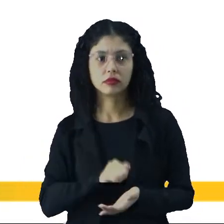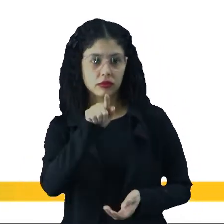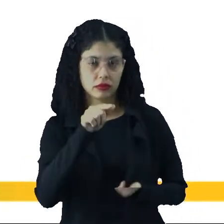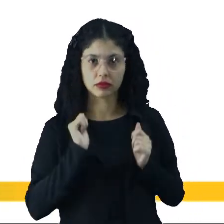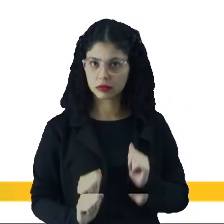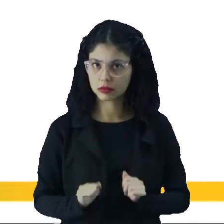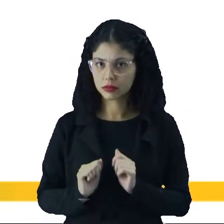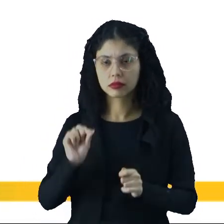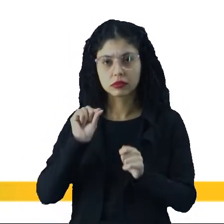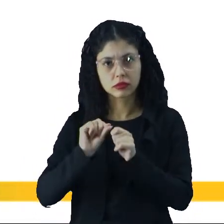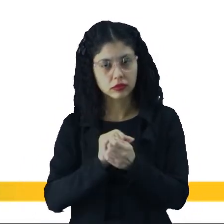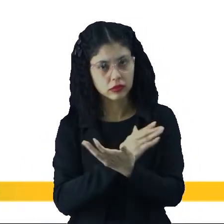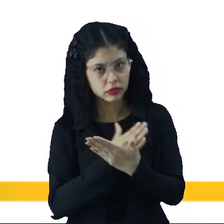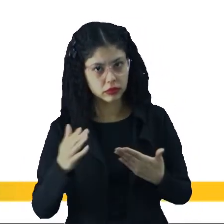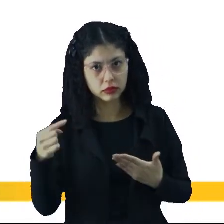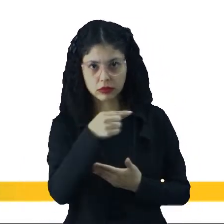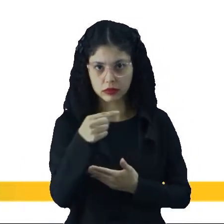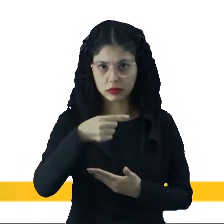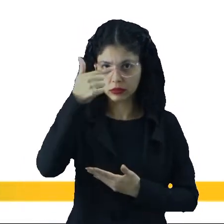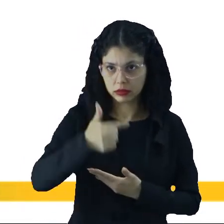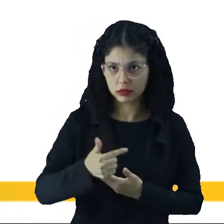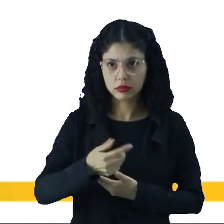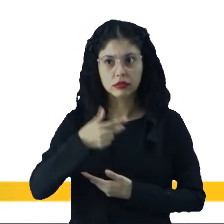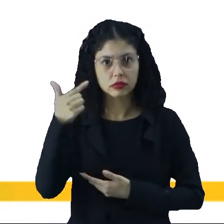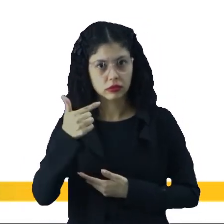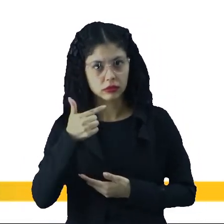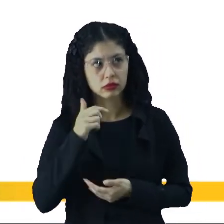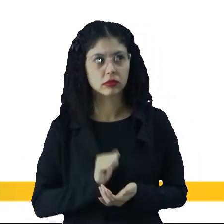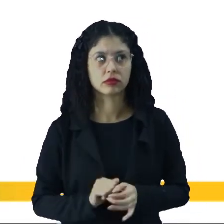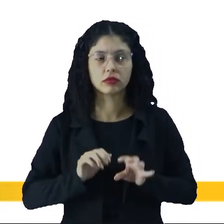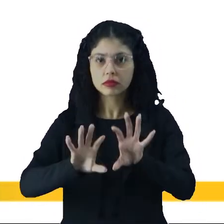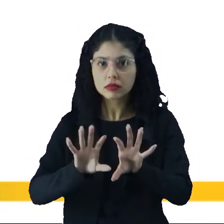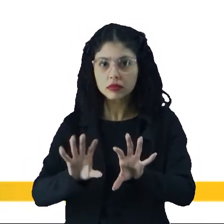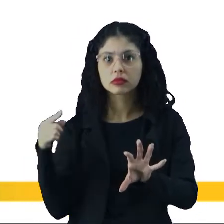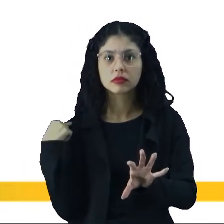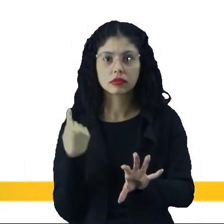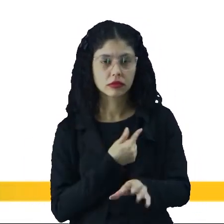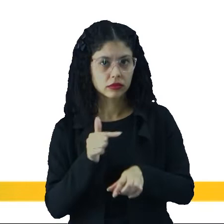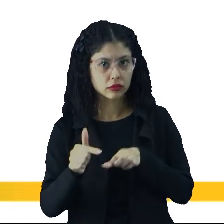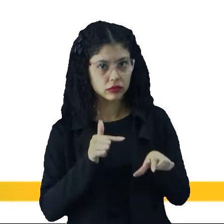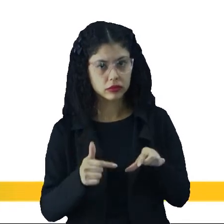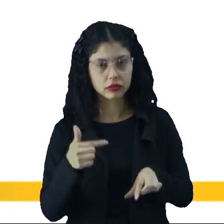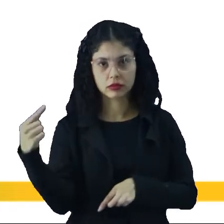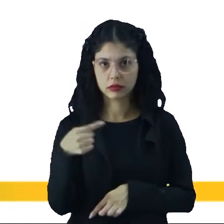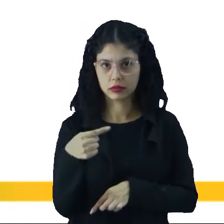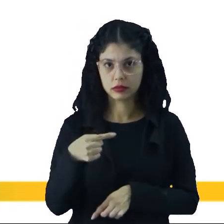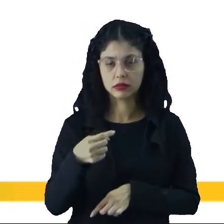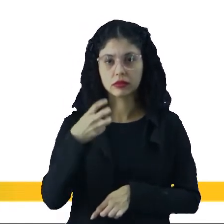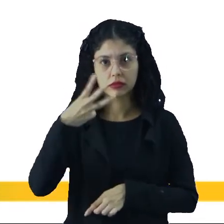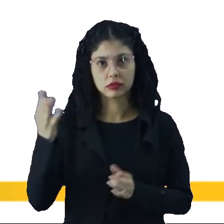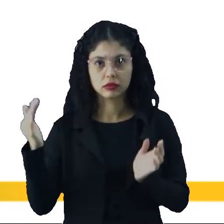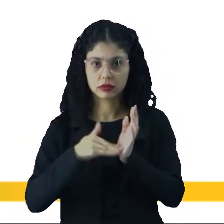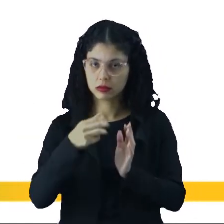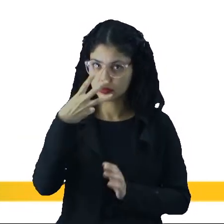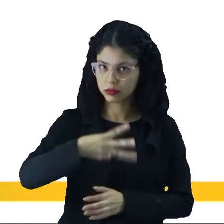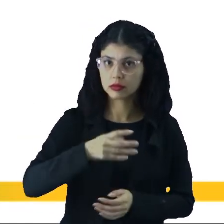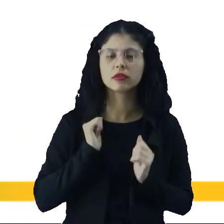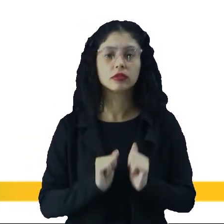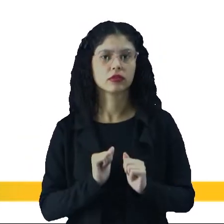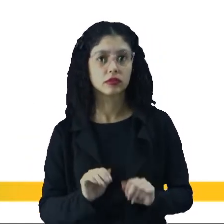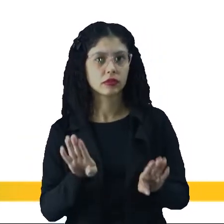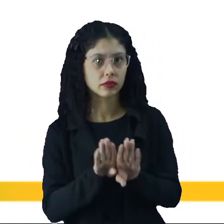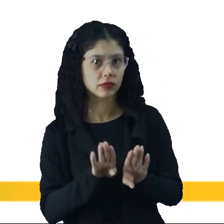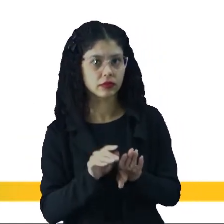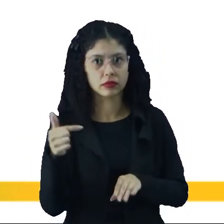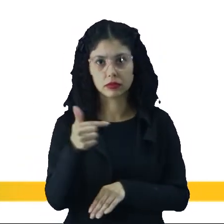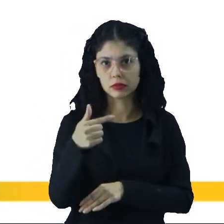você poderia começar também do menos 2 ao 2, se você quisesse. Aqui a gente trabalhou do menos 3 ao 3. Eu poderia muito bem pegar